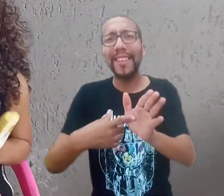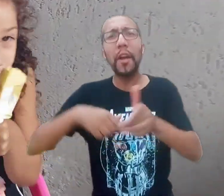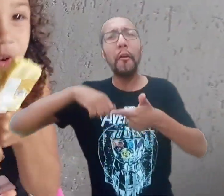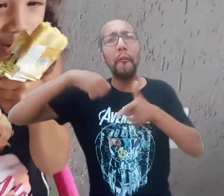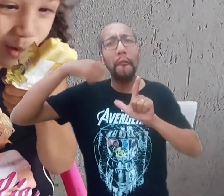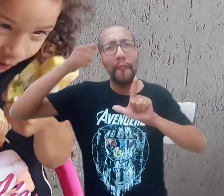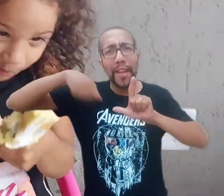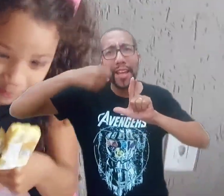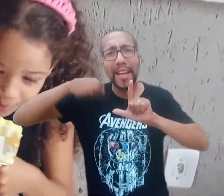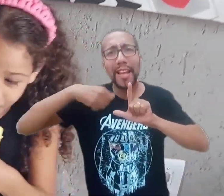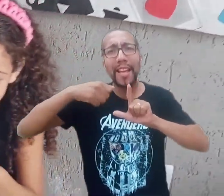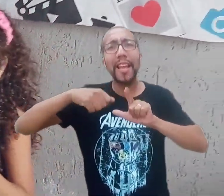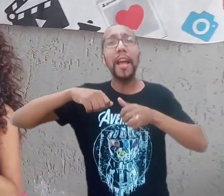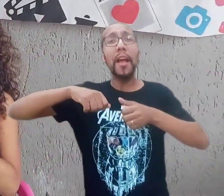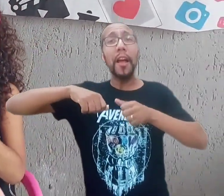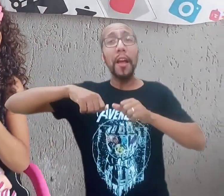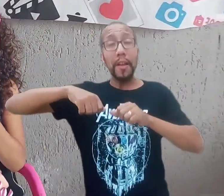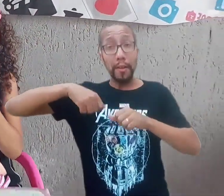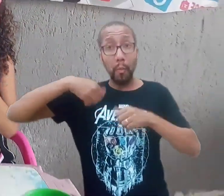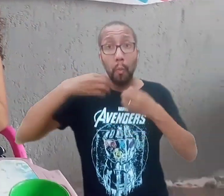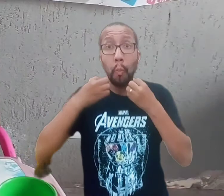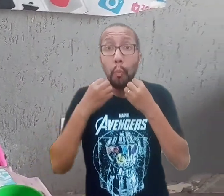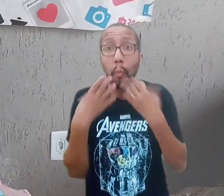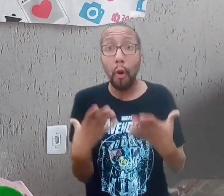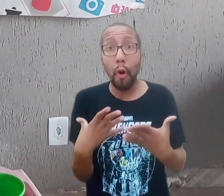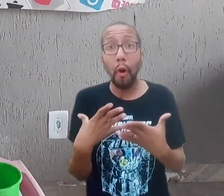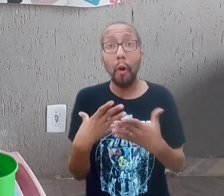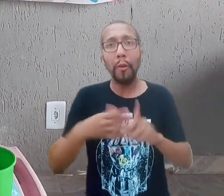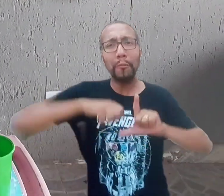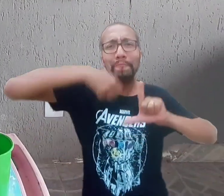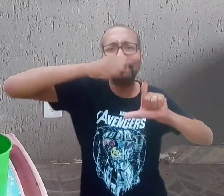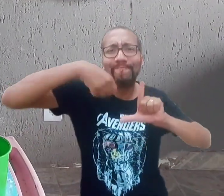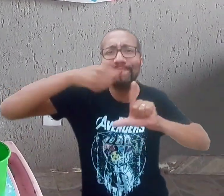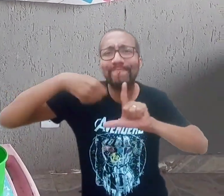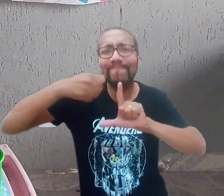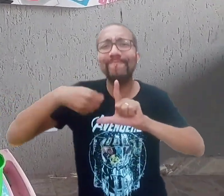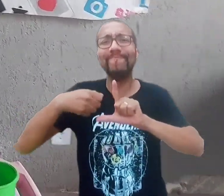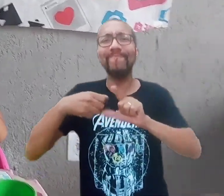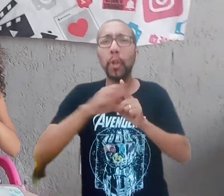montanha-russa, porque eu gosto de montanha-russa, mesmo que o braço tá